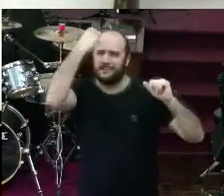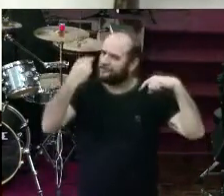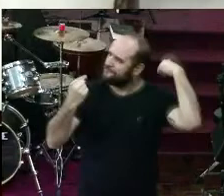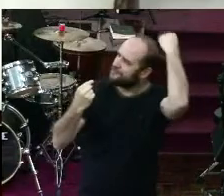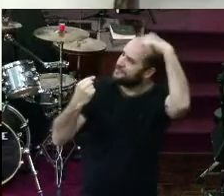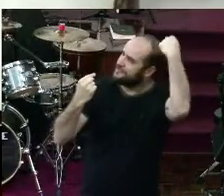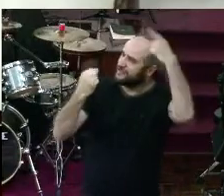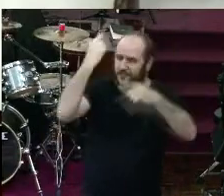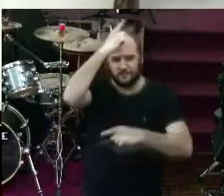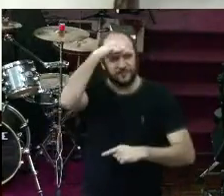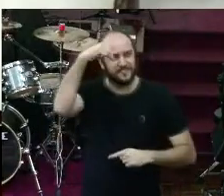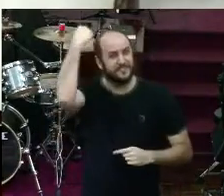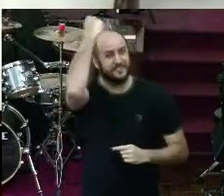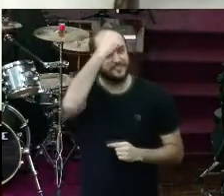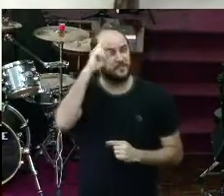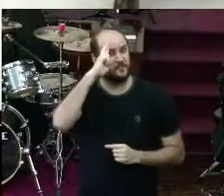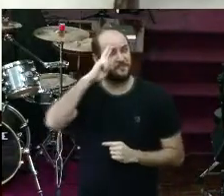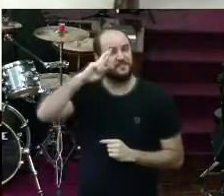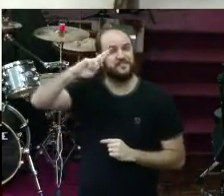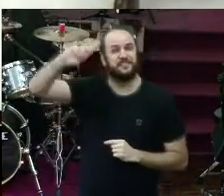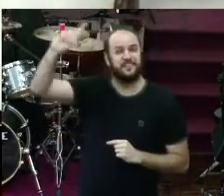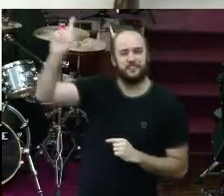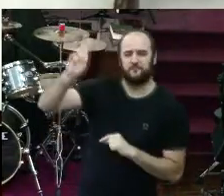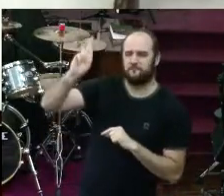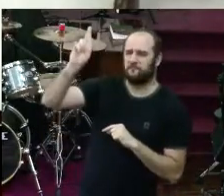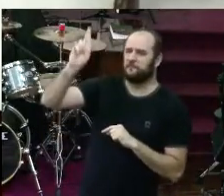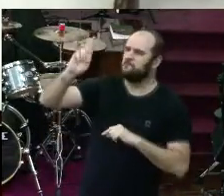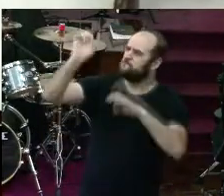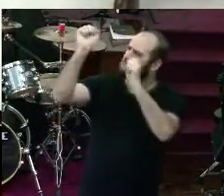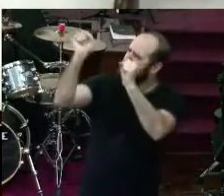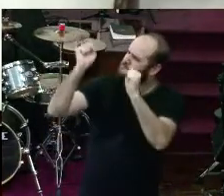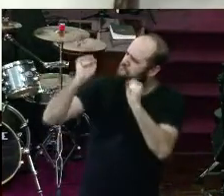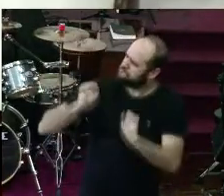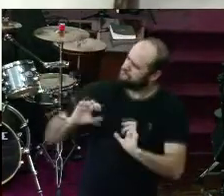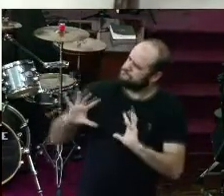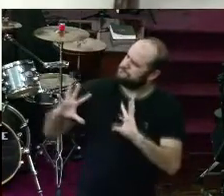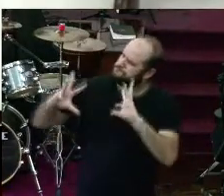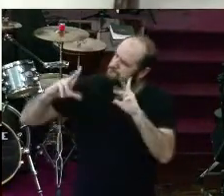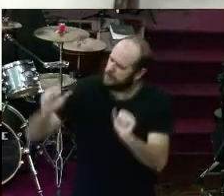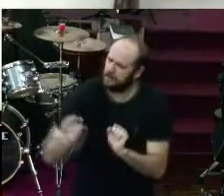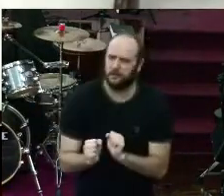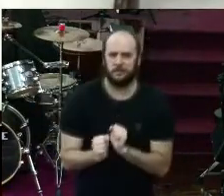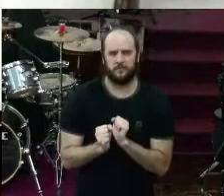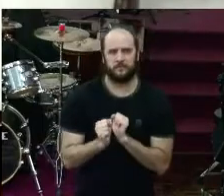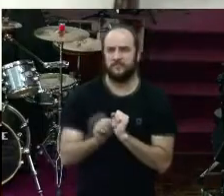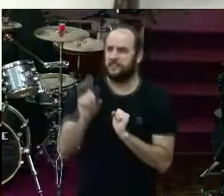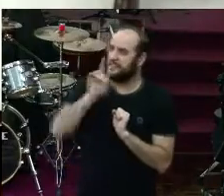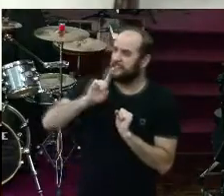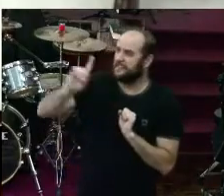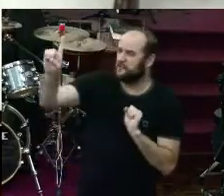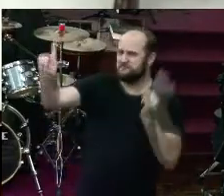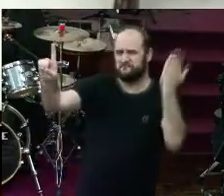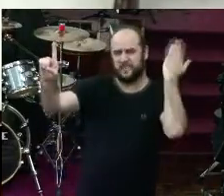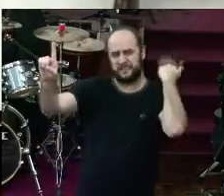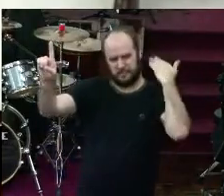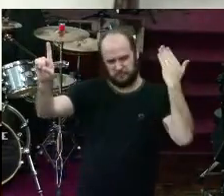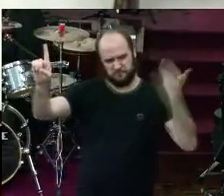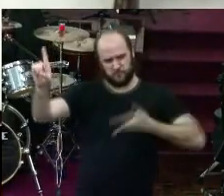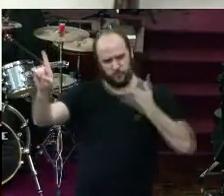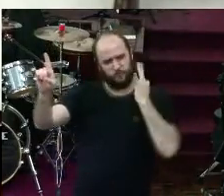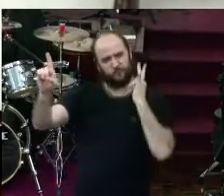Santo, Santo é o Senhor Deus, o Todo-Poderoso, aquele que era, que é e que há de